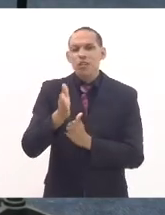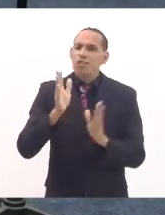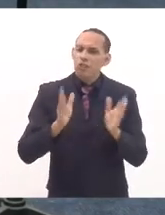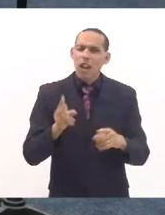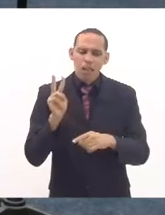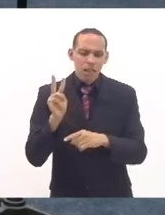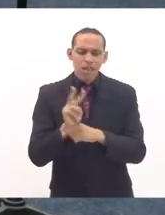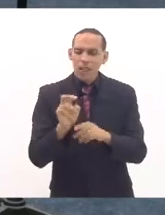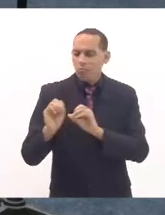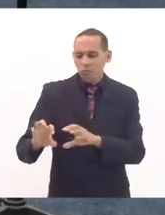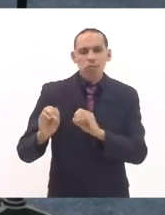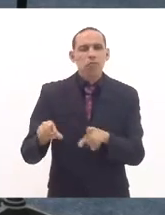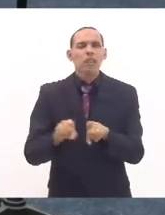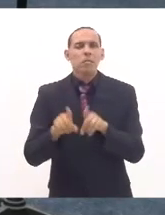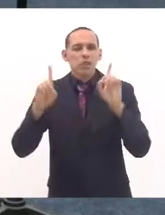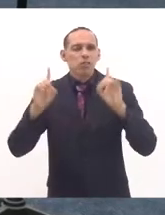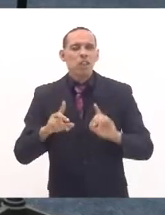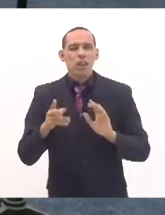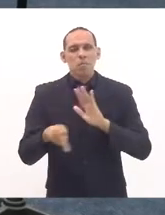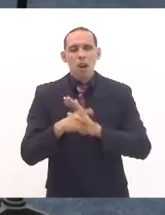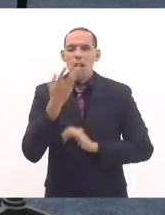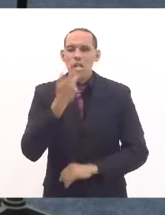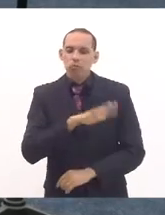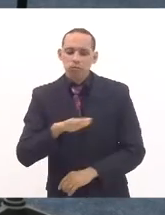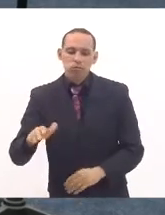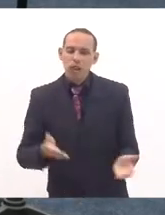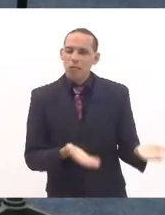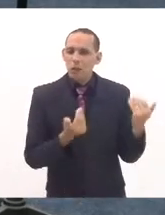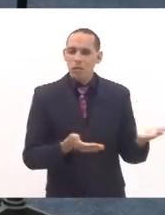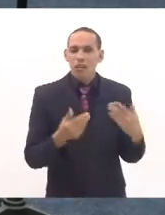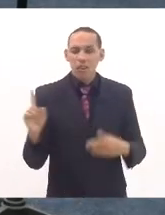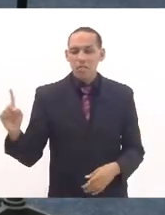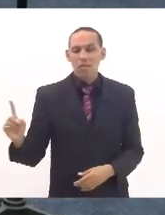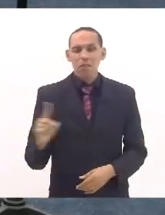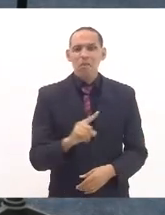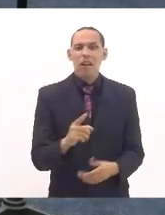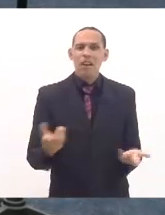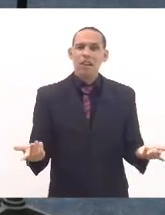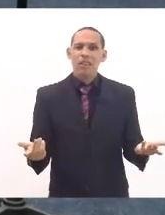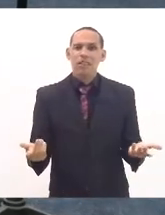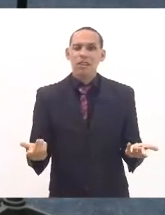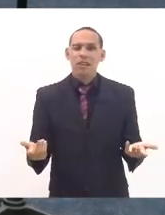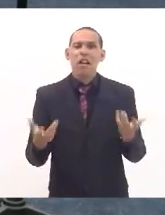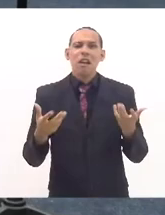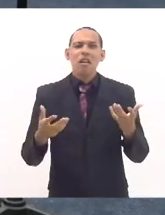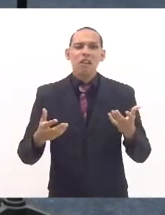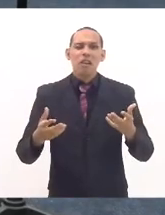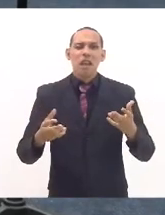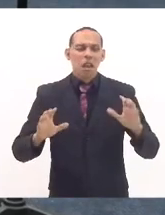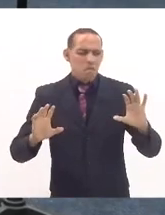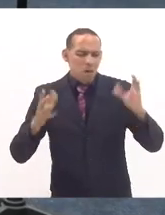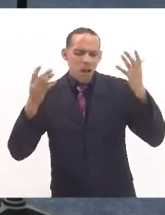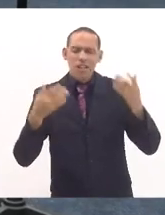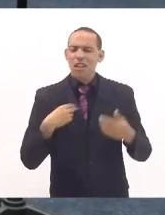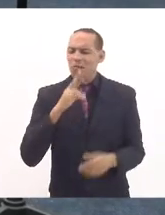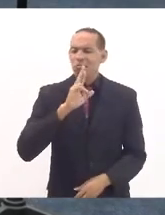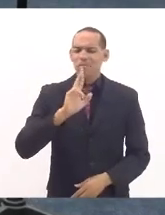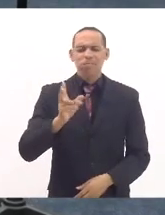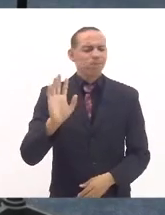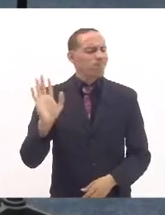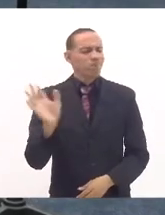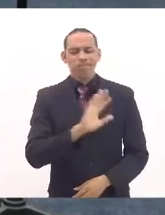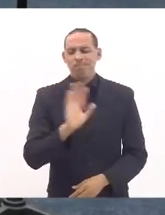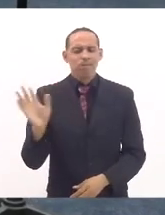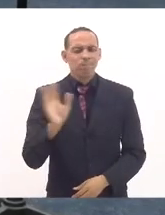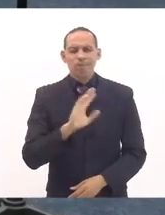da educação, em defesa dos direitos das crianças e adolescentes, eles vêm aqui nessa linha de querer achovalhar. Eu não vou responder